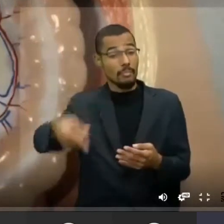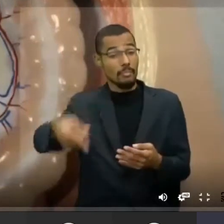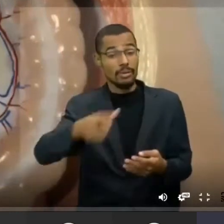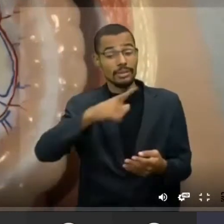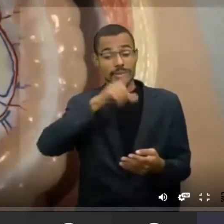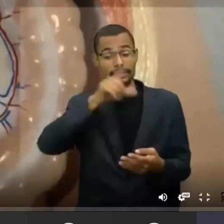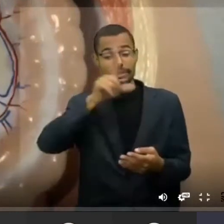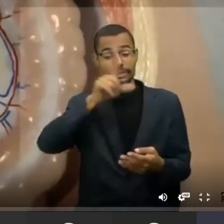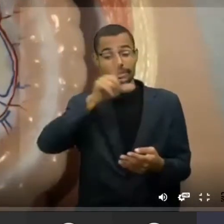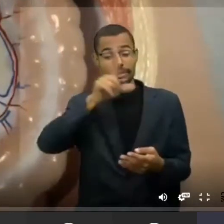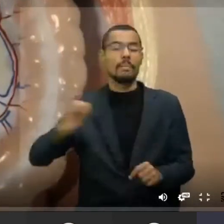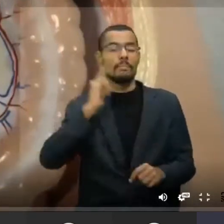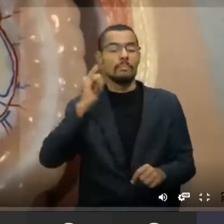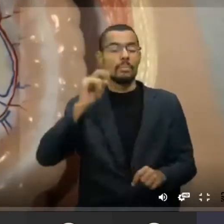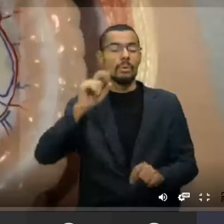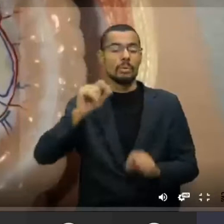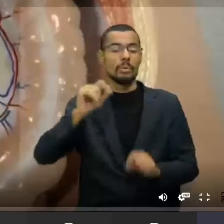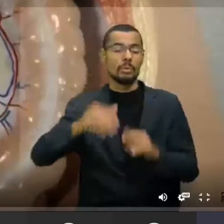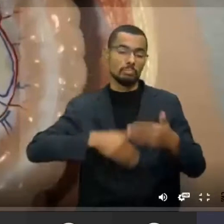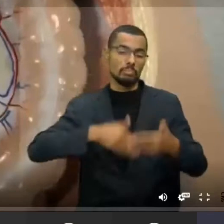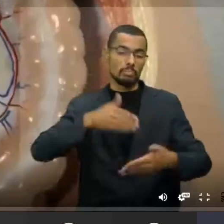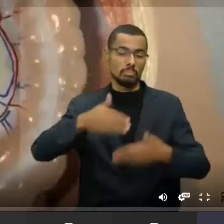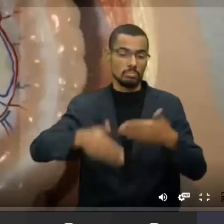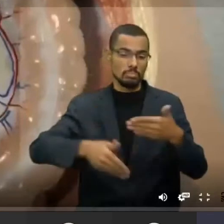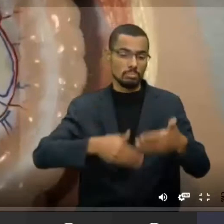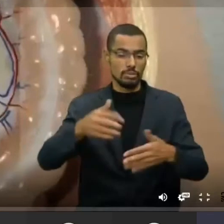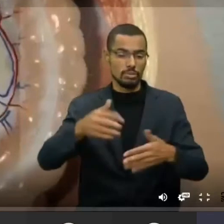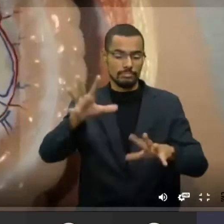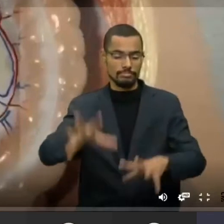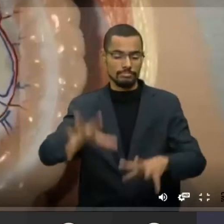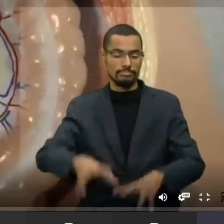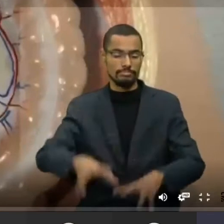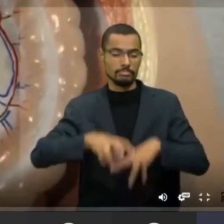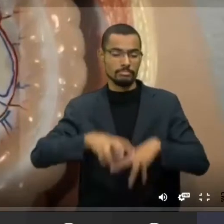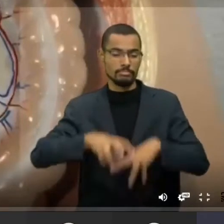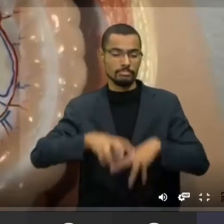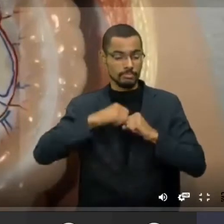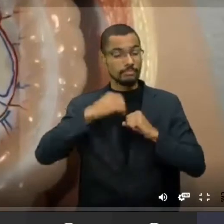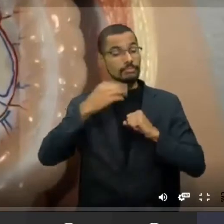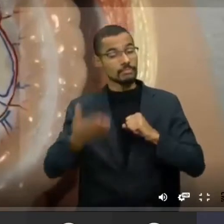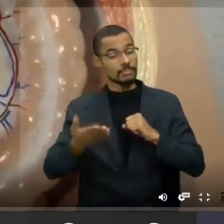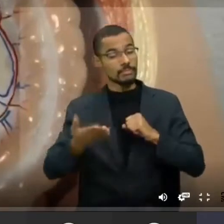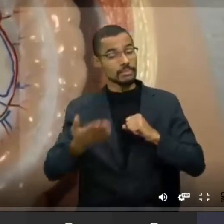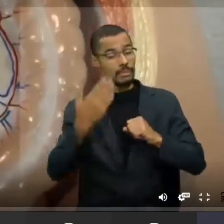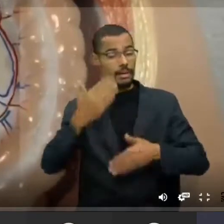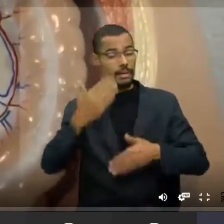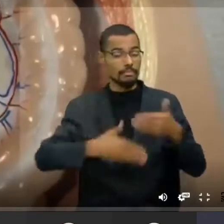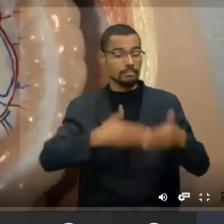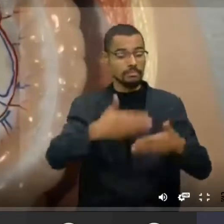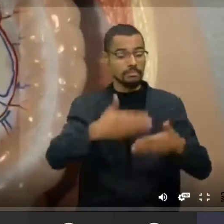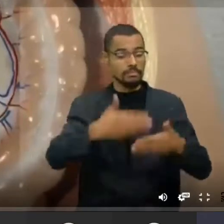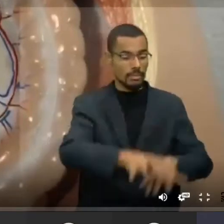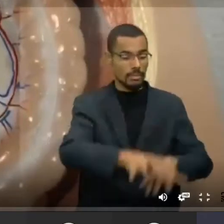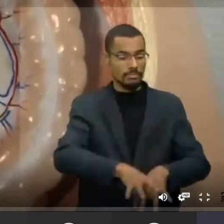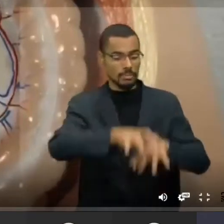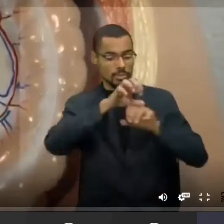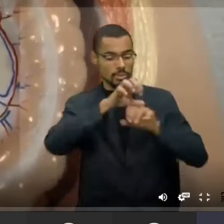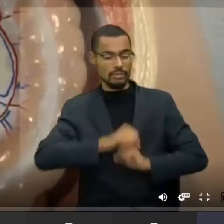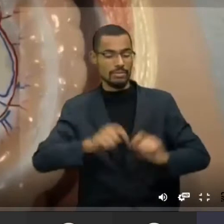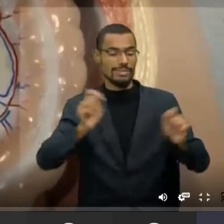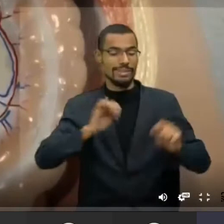a parte, então, do processo de absorção. O processo de